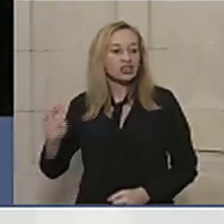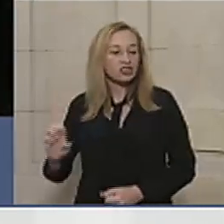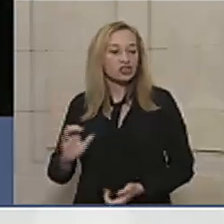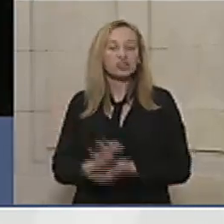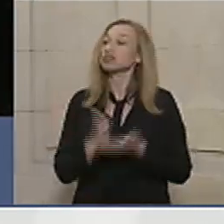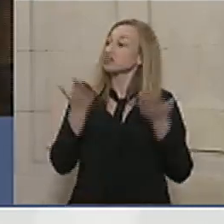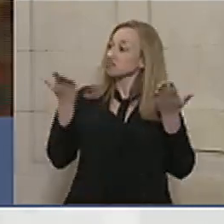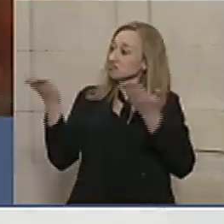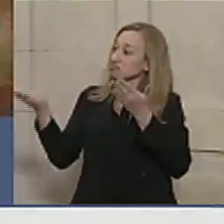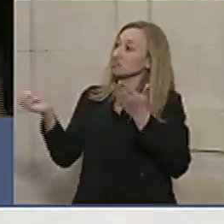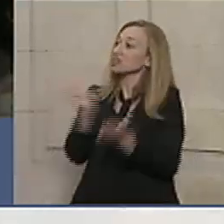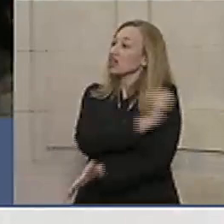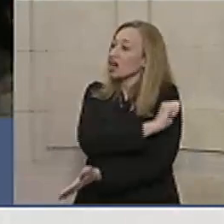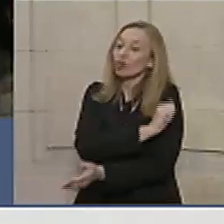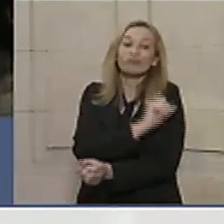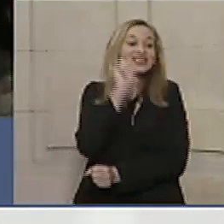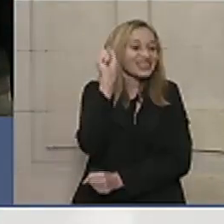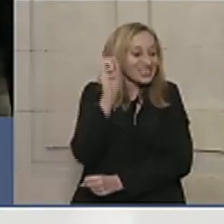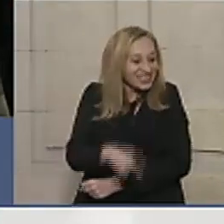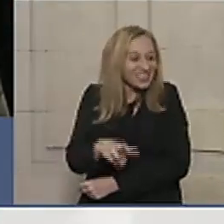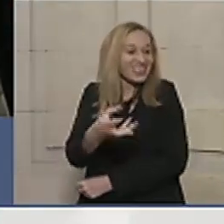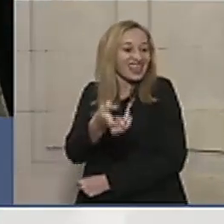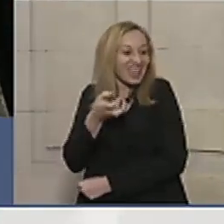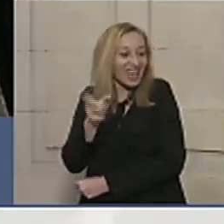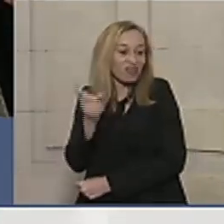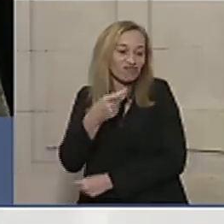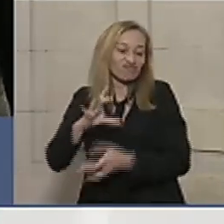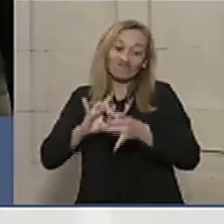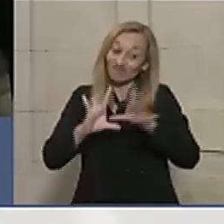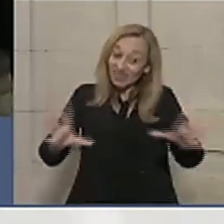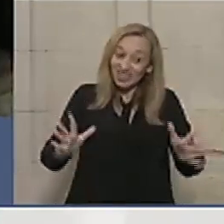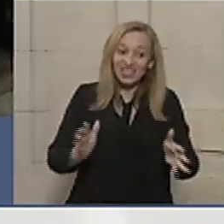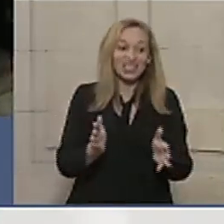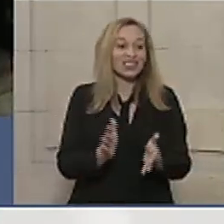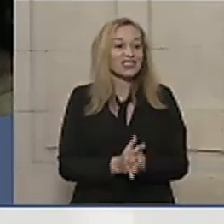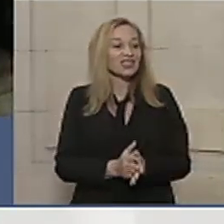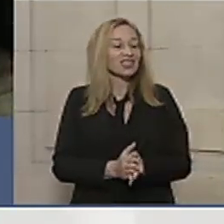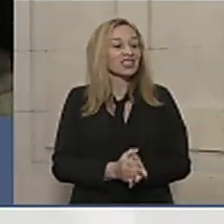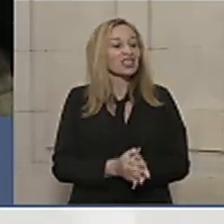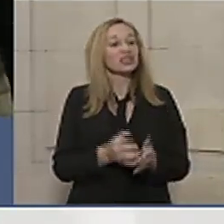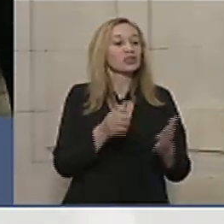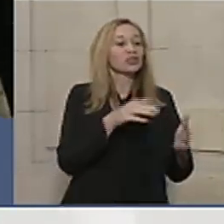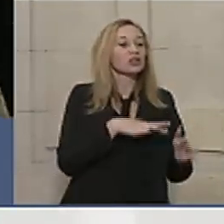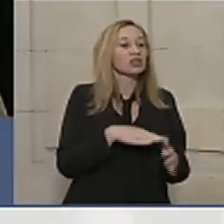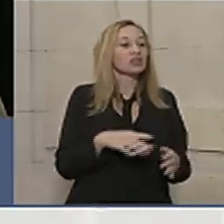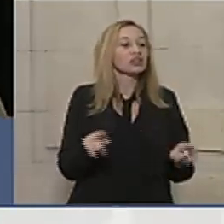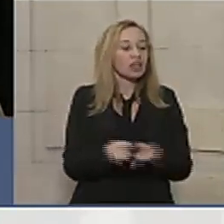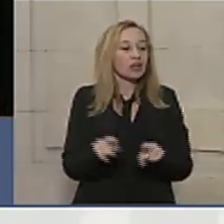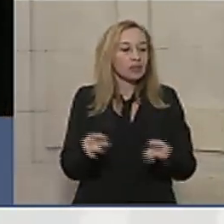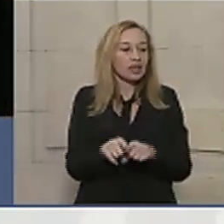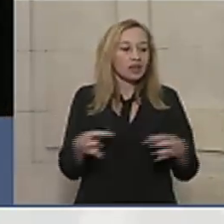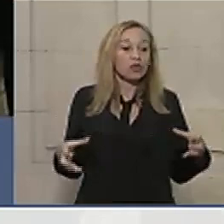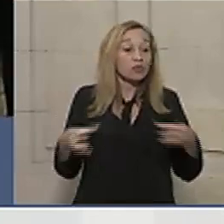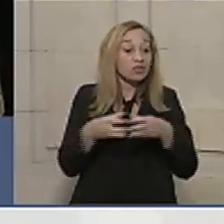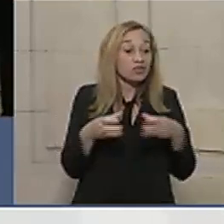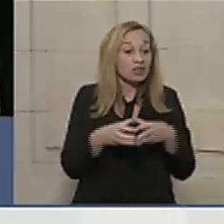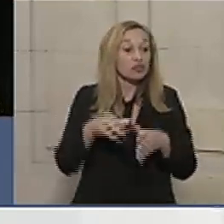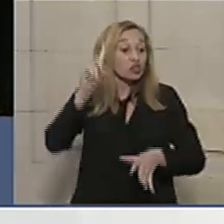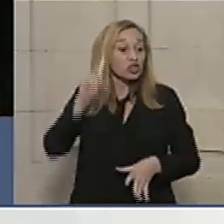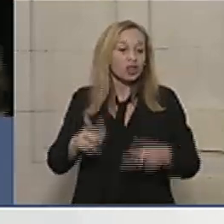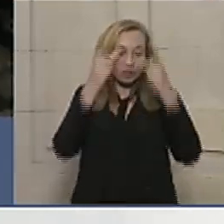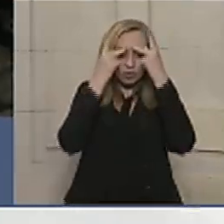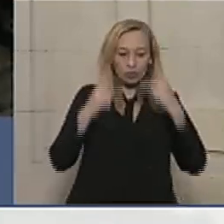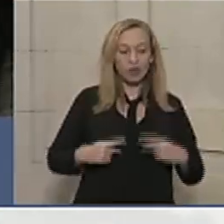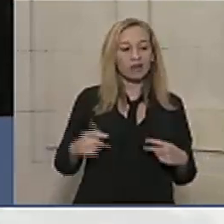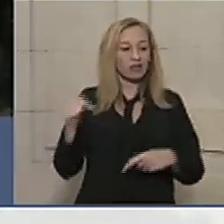que sim querem o passe livre, está aqui visitando a gente, a Comissão de Direitos Humanos aqui da Alerj,